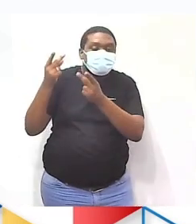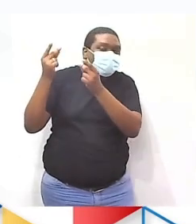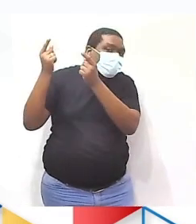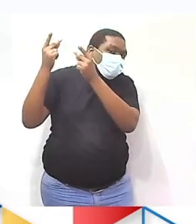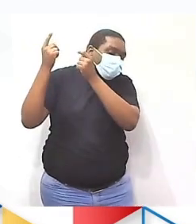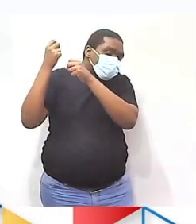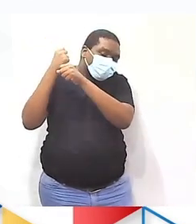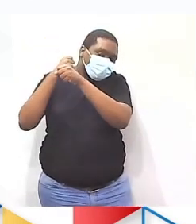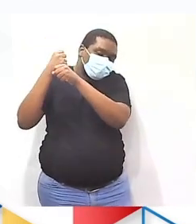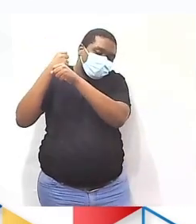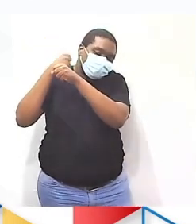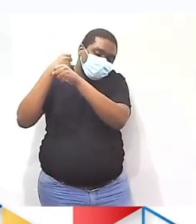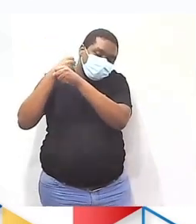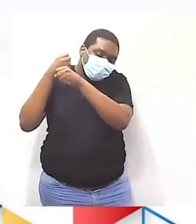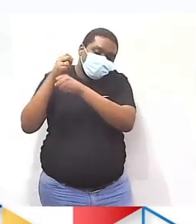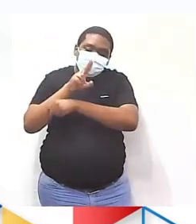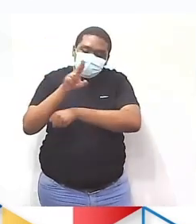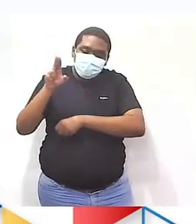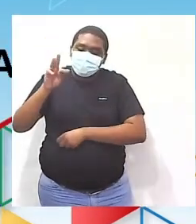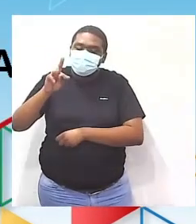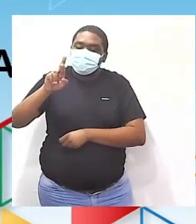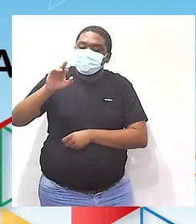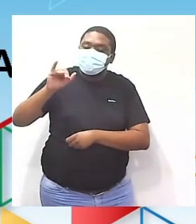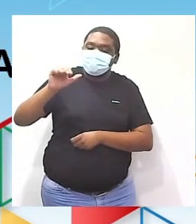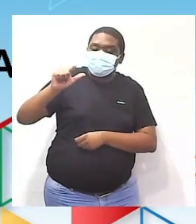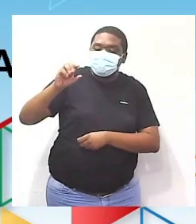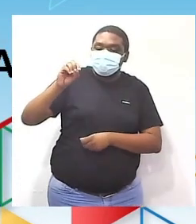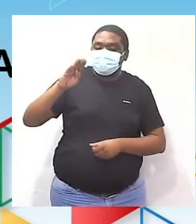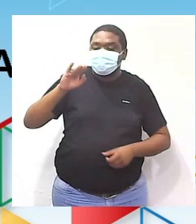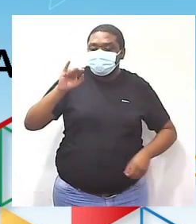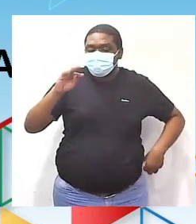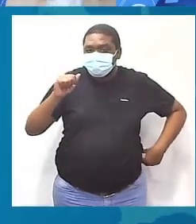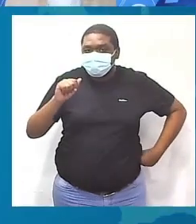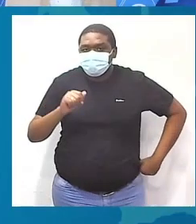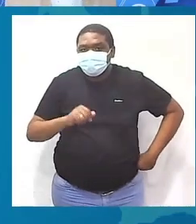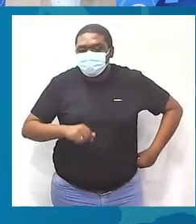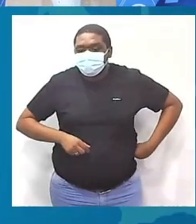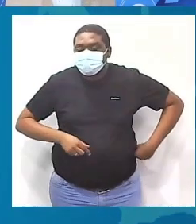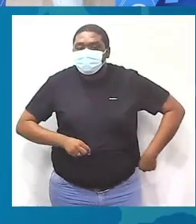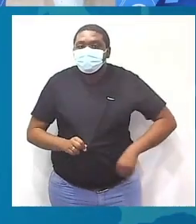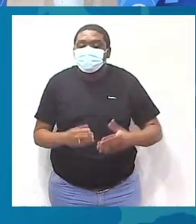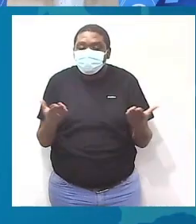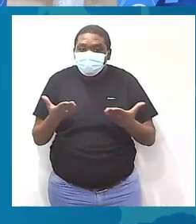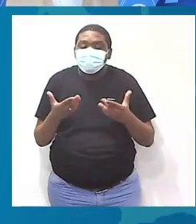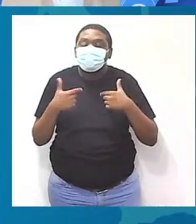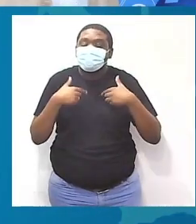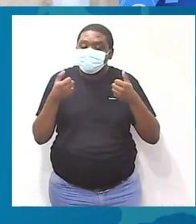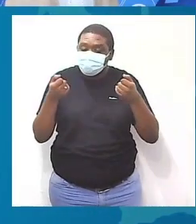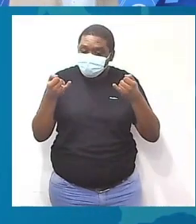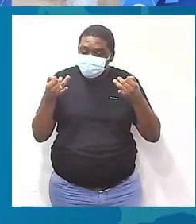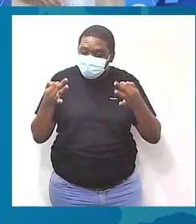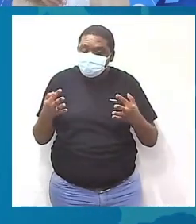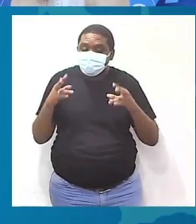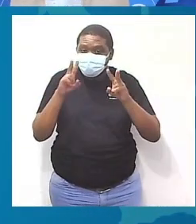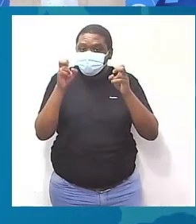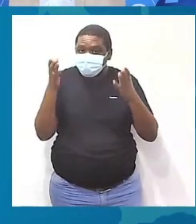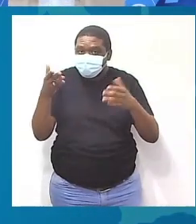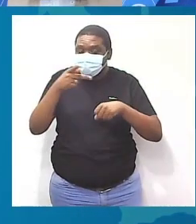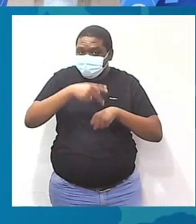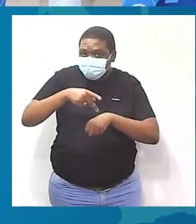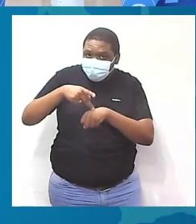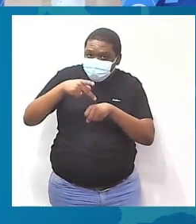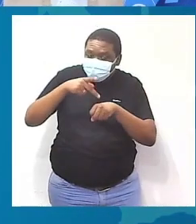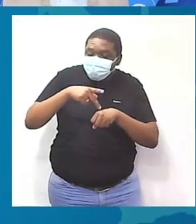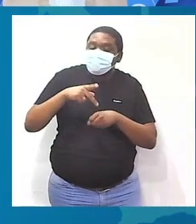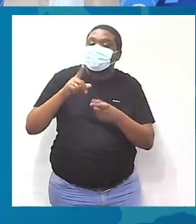e há milhões de anos atrás, ok? Bom, hoje eu falei um pouco sobre rochas, sobre